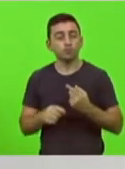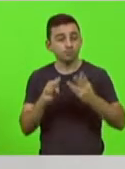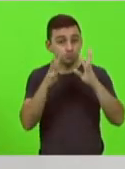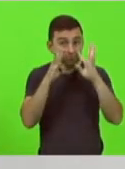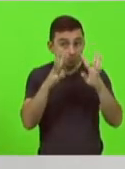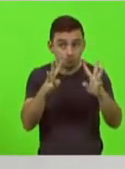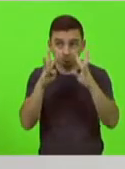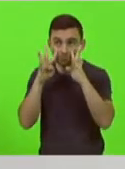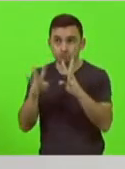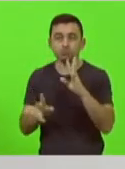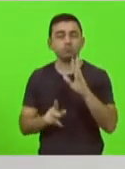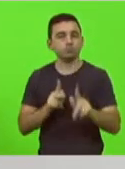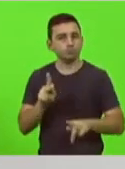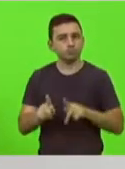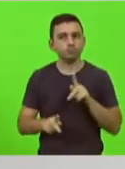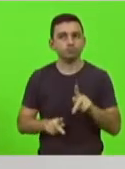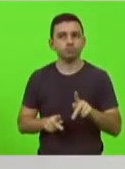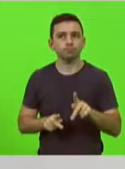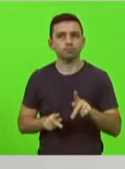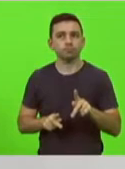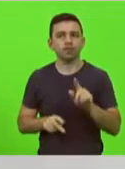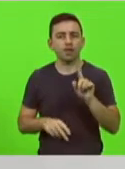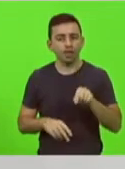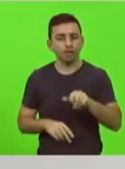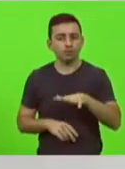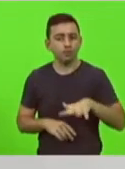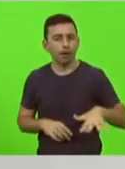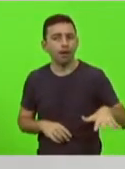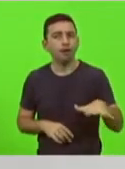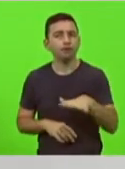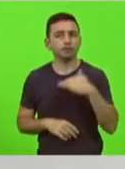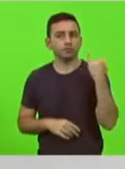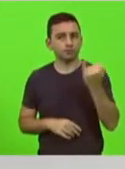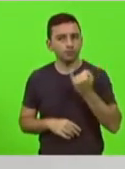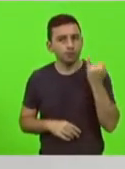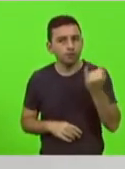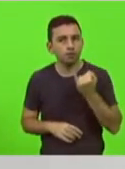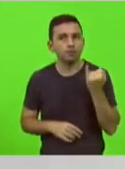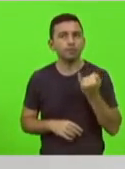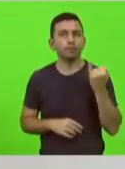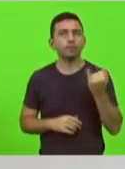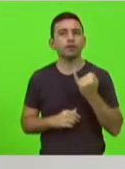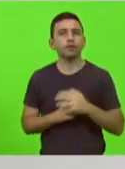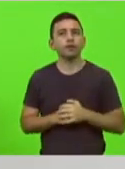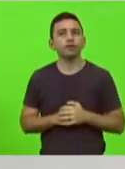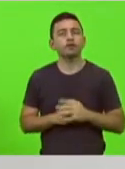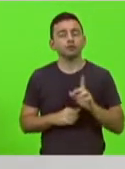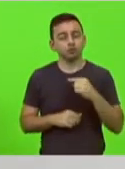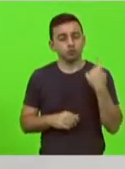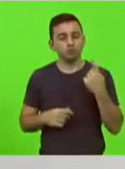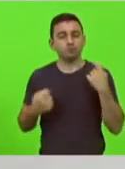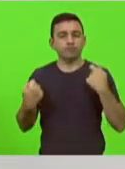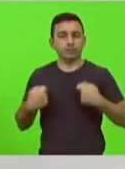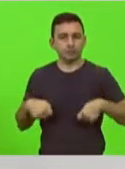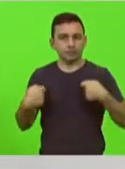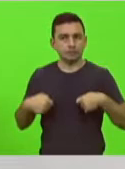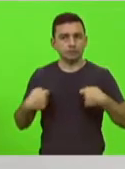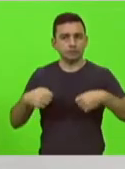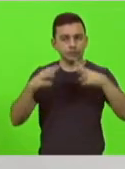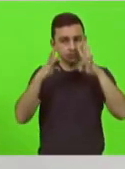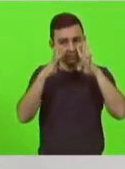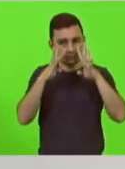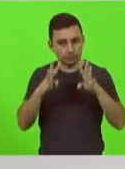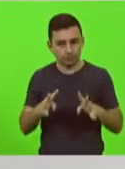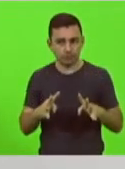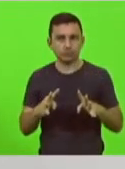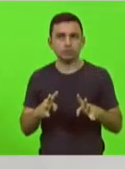nossa população, que é um espaço sagrado, importante, que a gente precisa ouvir, né? E quando a